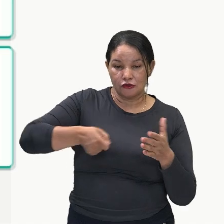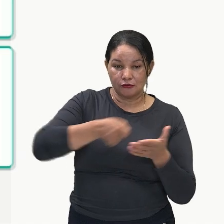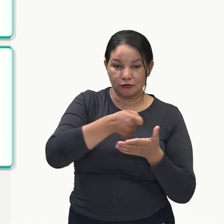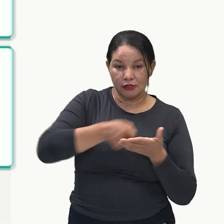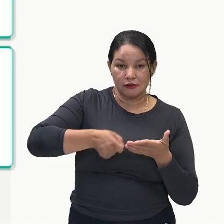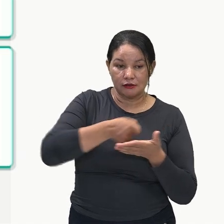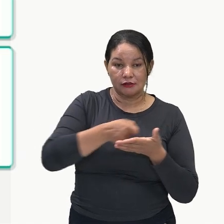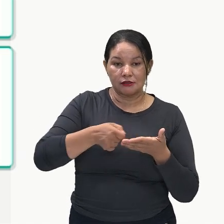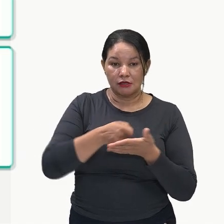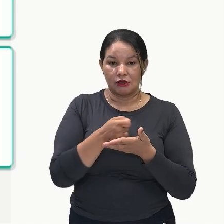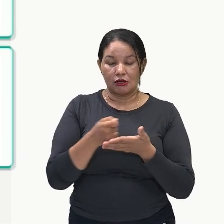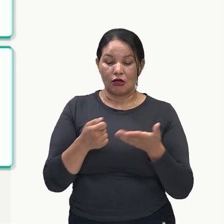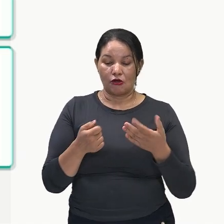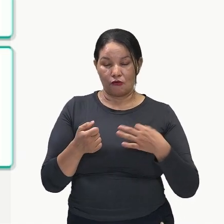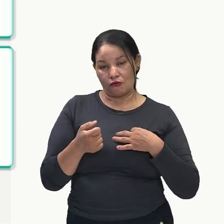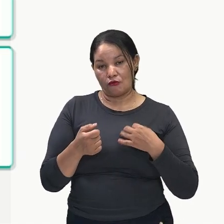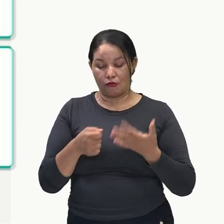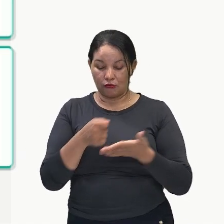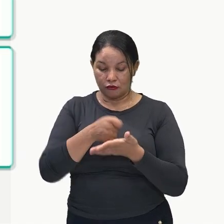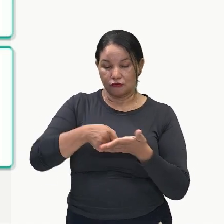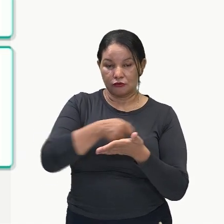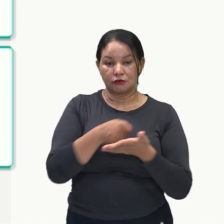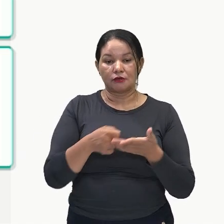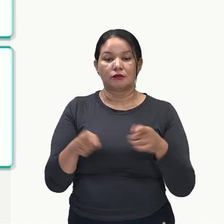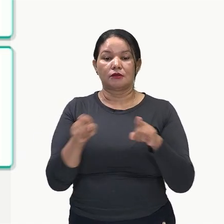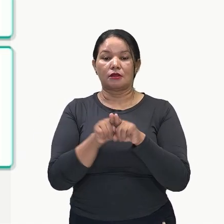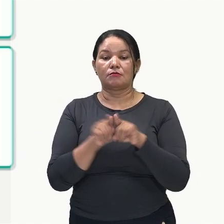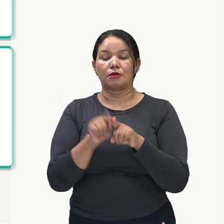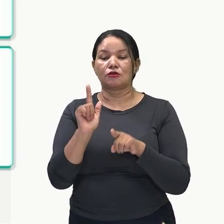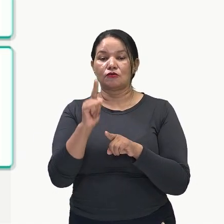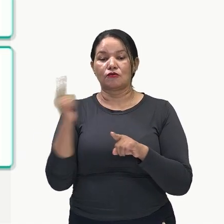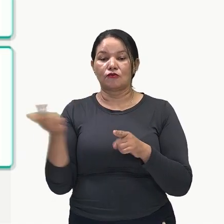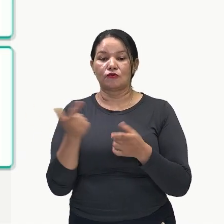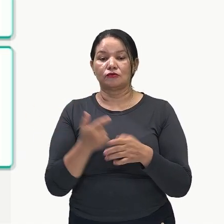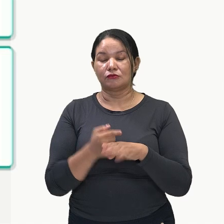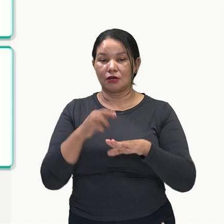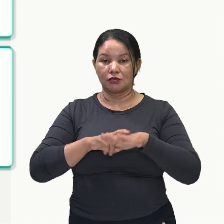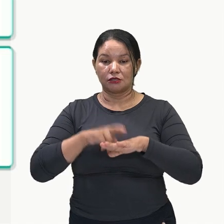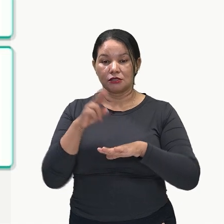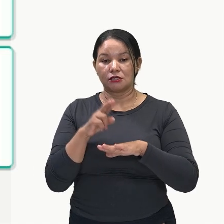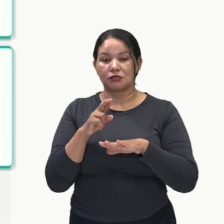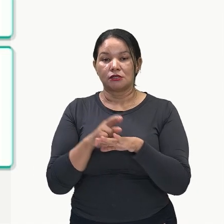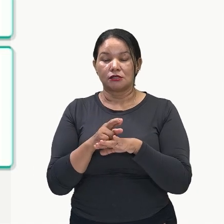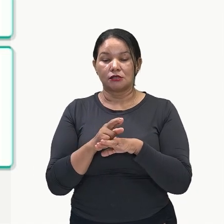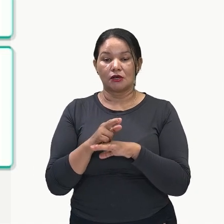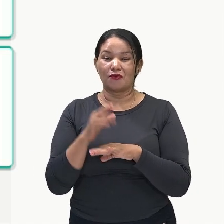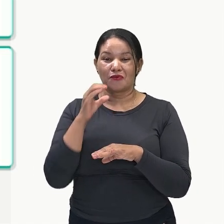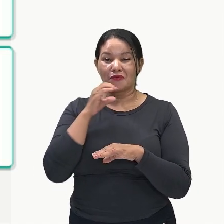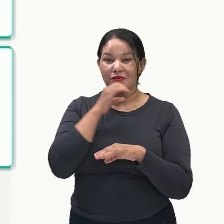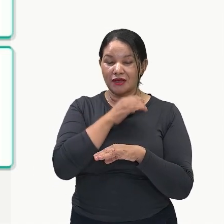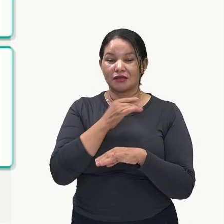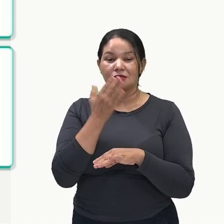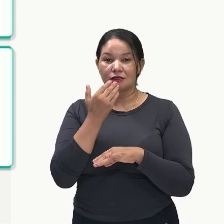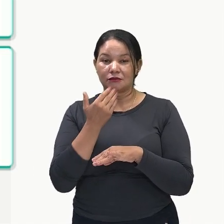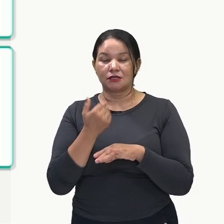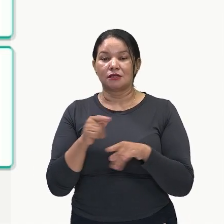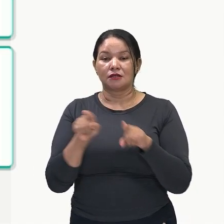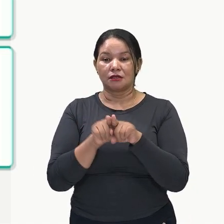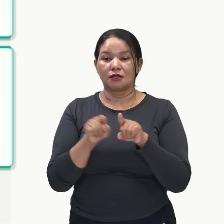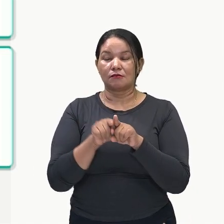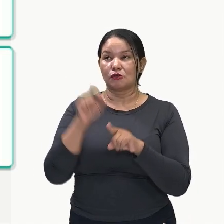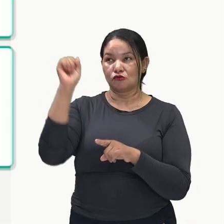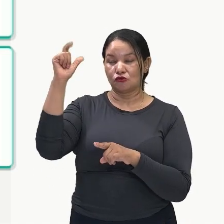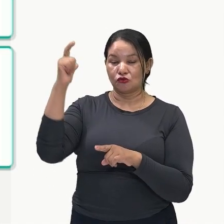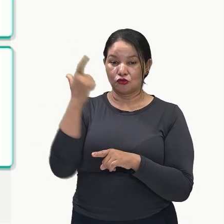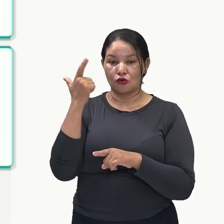a camisa. Radiação, o aquecimento do nosso alimento, a luz solar do sol sobre